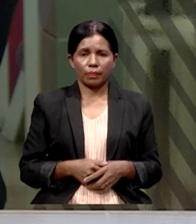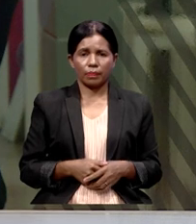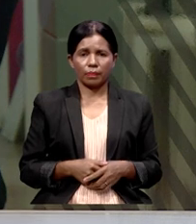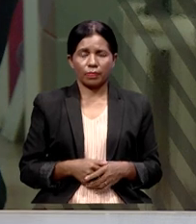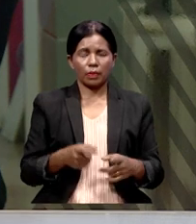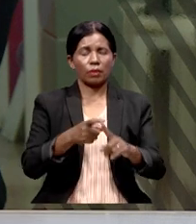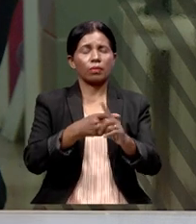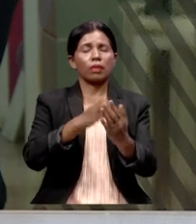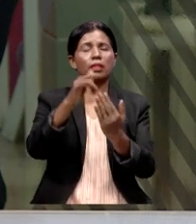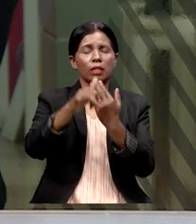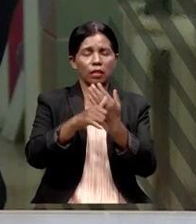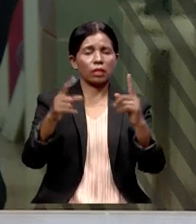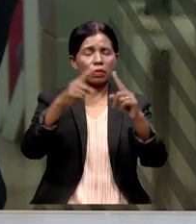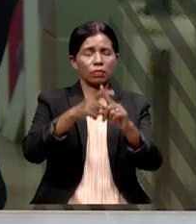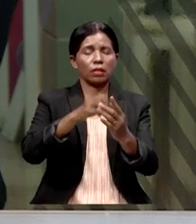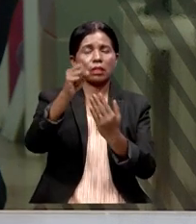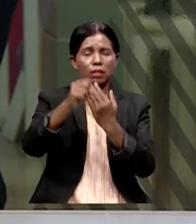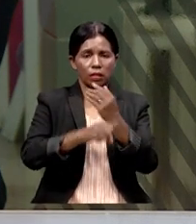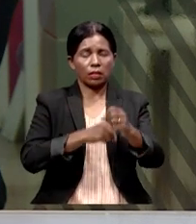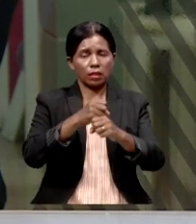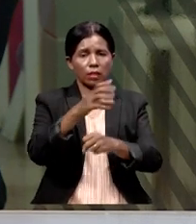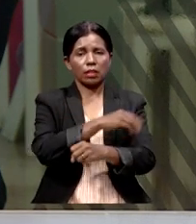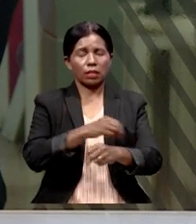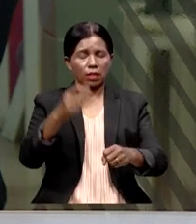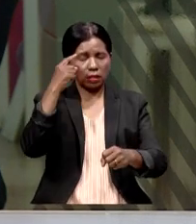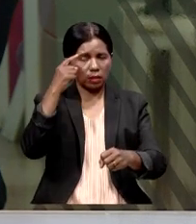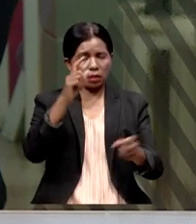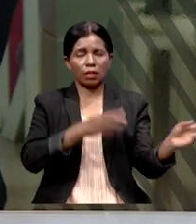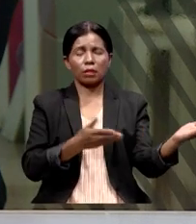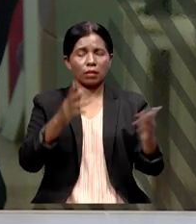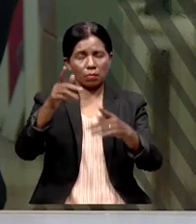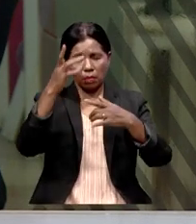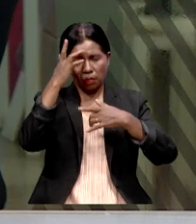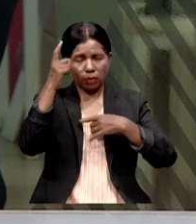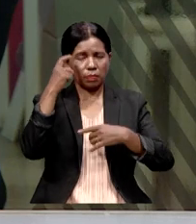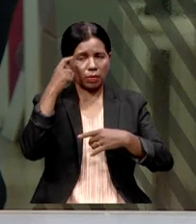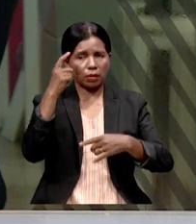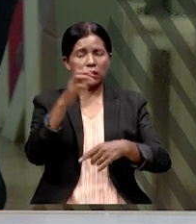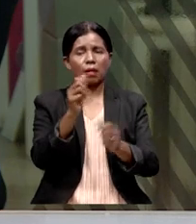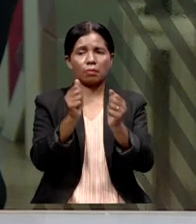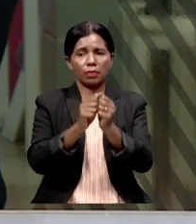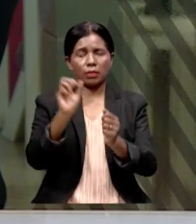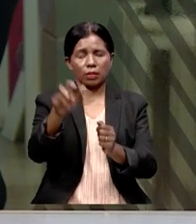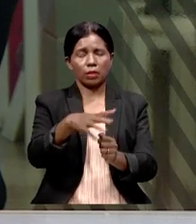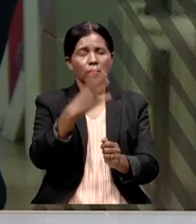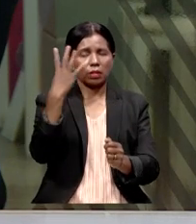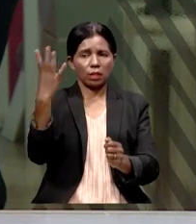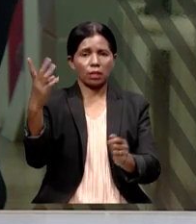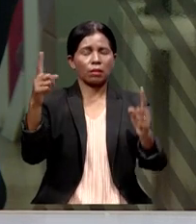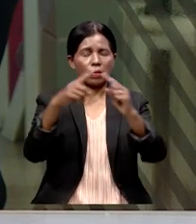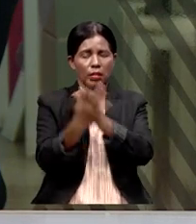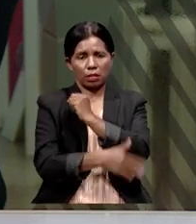Rússia fulan janeiro to setembro tinha ne centro nacional matan Timor Leste transfere paciente mora chamatan sanulo recen Lima ba